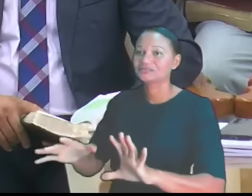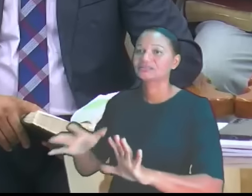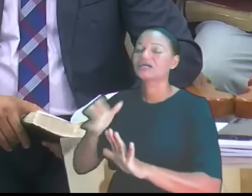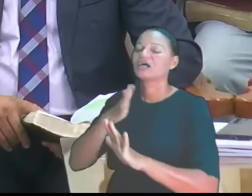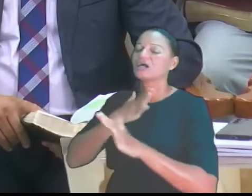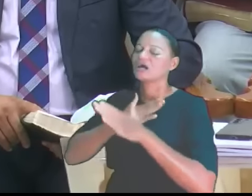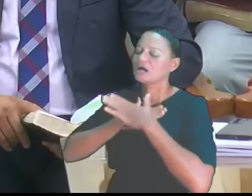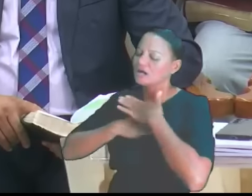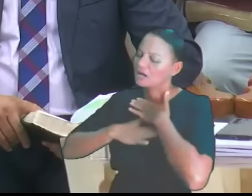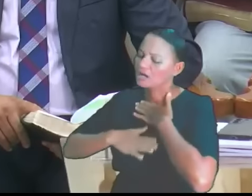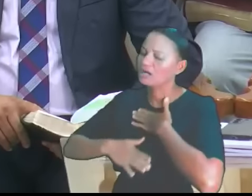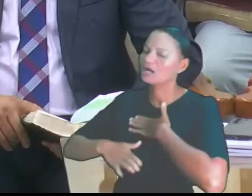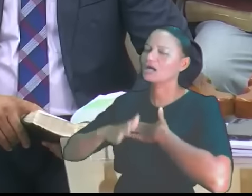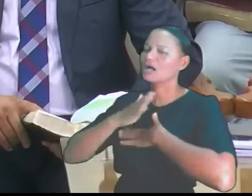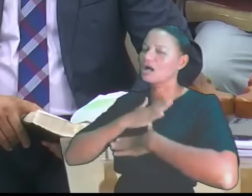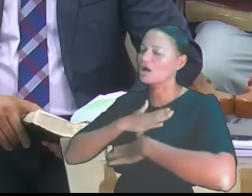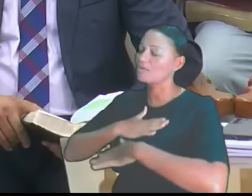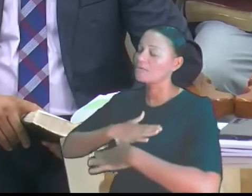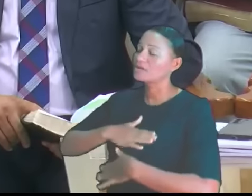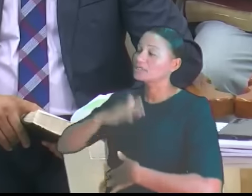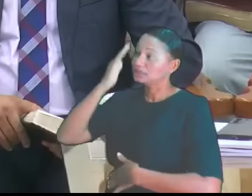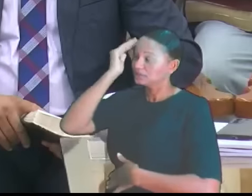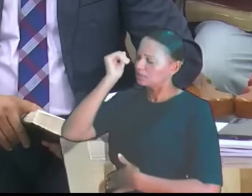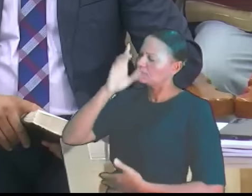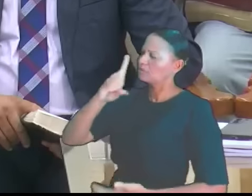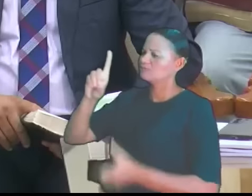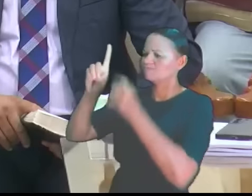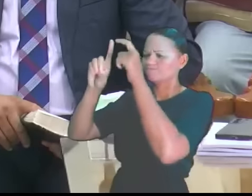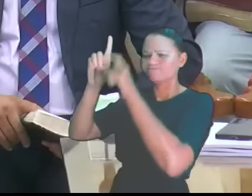Aquietai-vos e sabei que eu sou Deus.